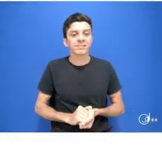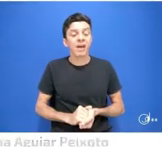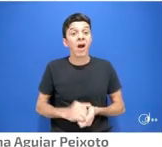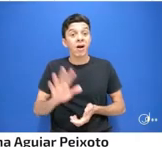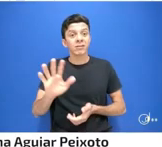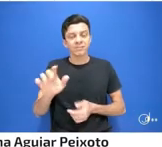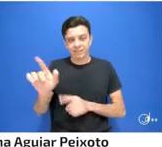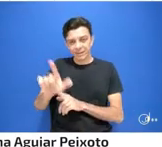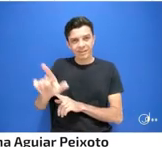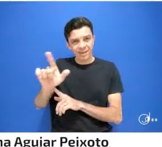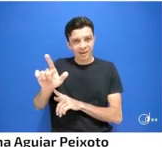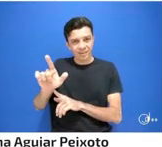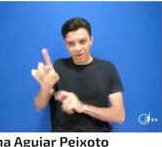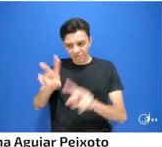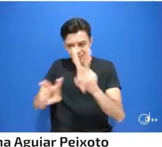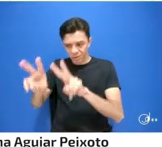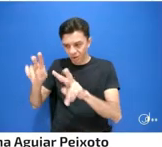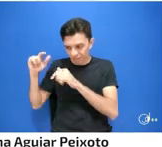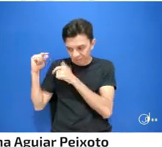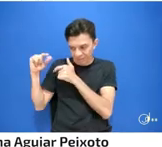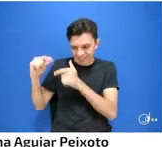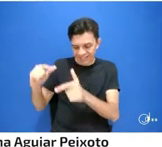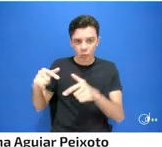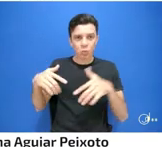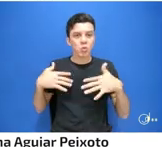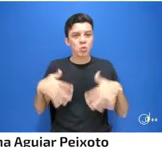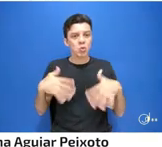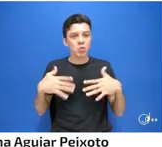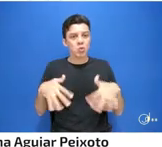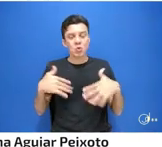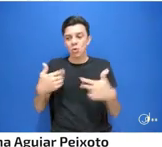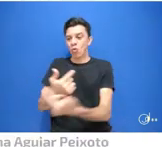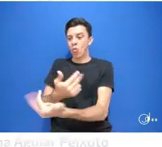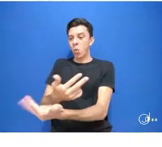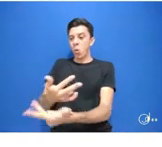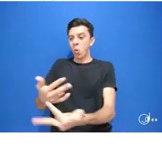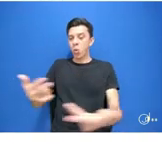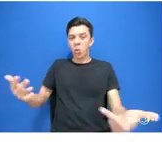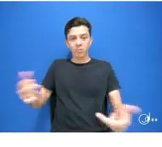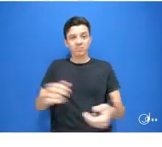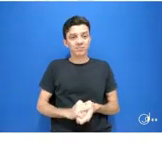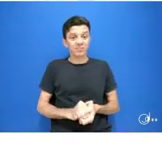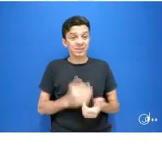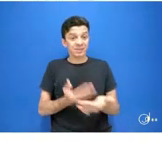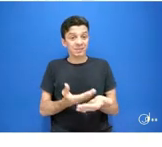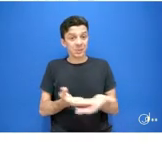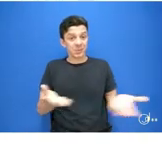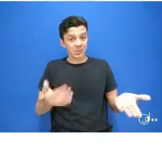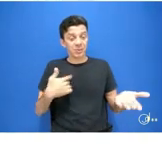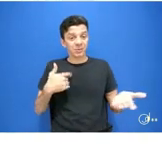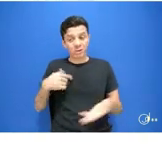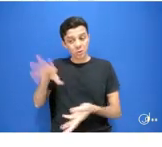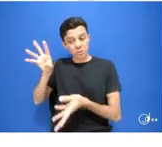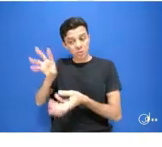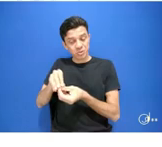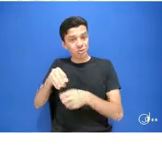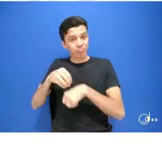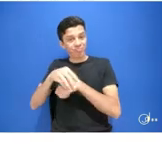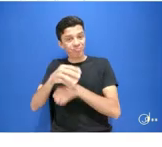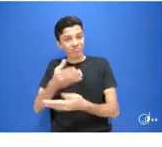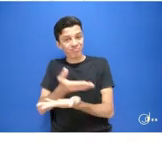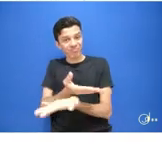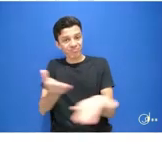Olá! A tradição literária visual, embora recente, possui uma notória pluralidade. Nesta aula,